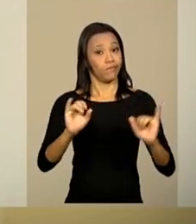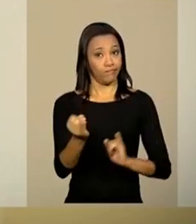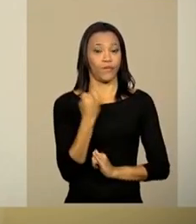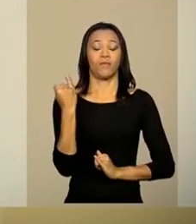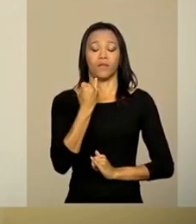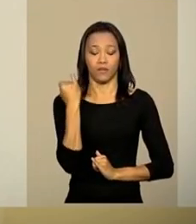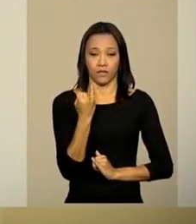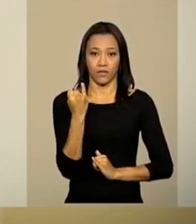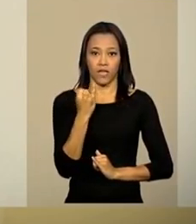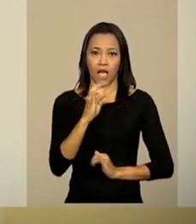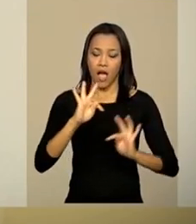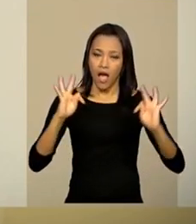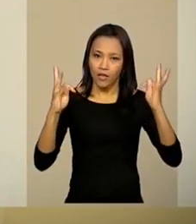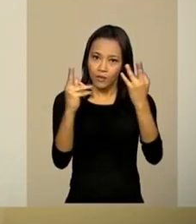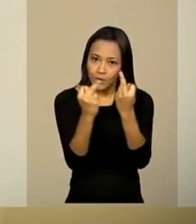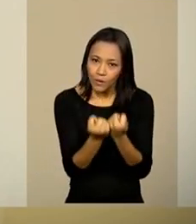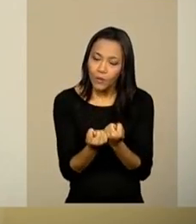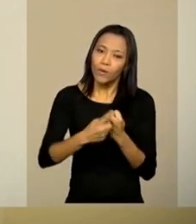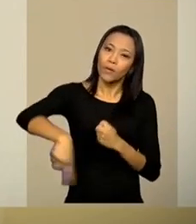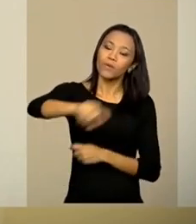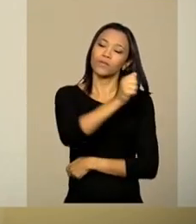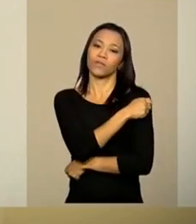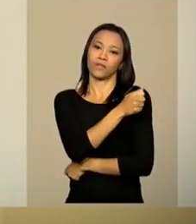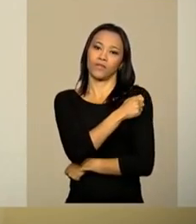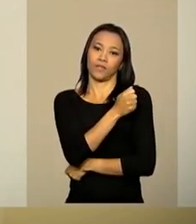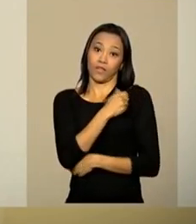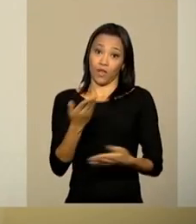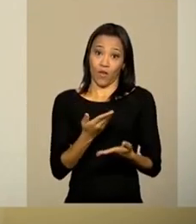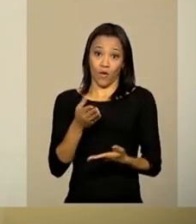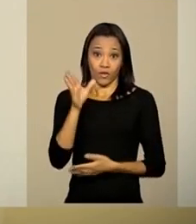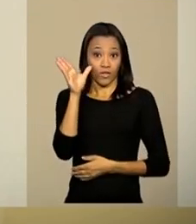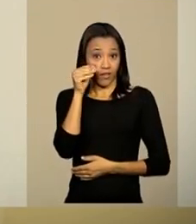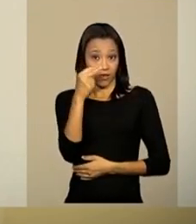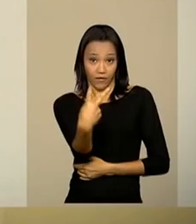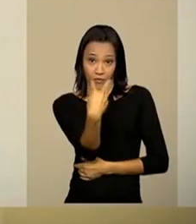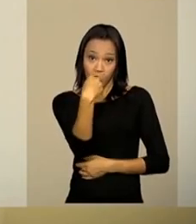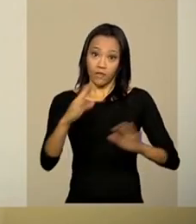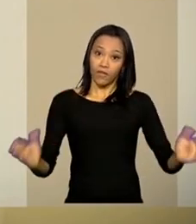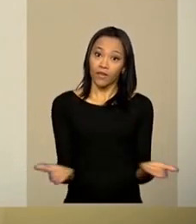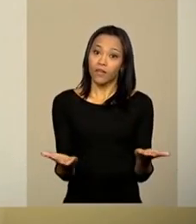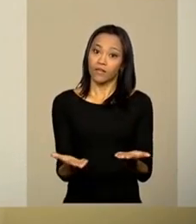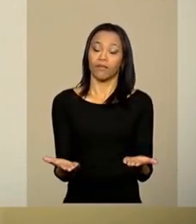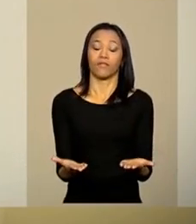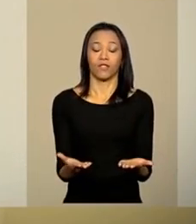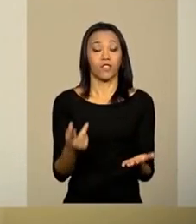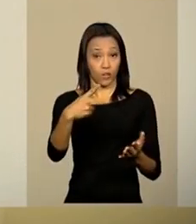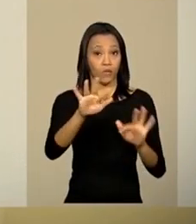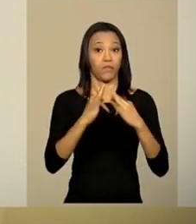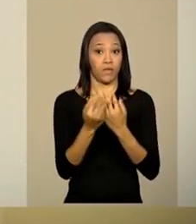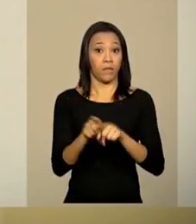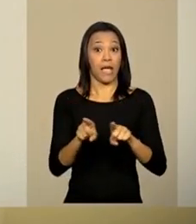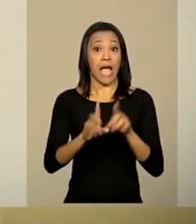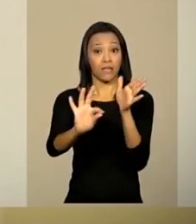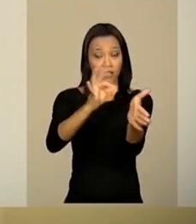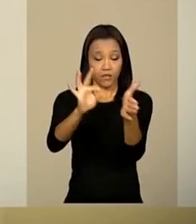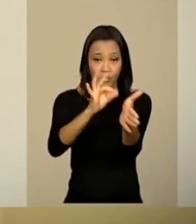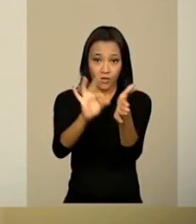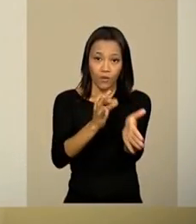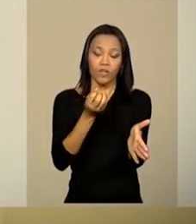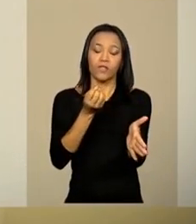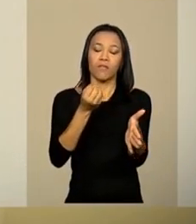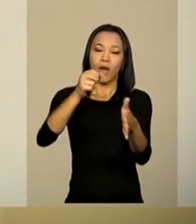Max, a dar a todos os estudantes que nos acompanham hoje aqui no Café e as suas famílias. As inscrições para